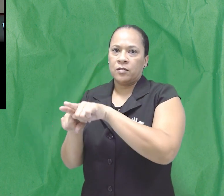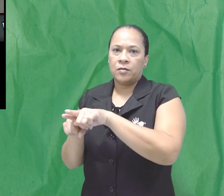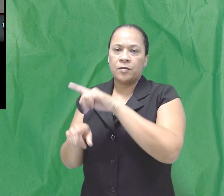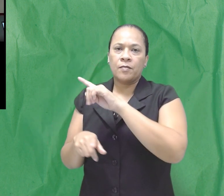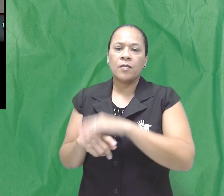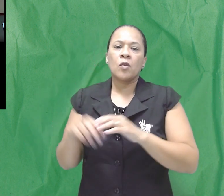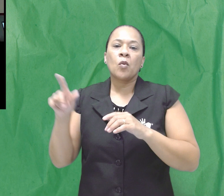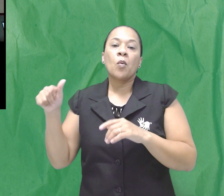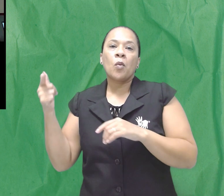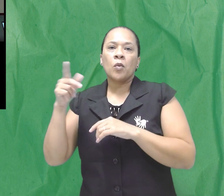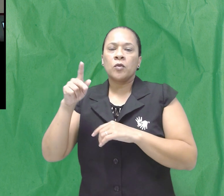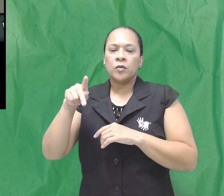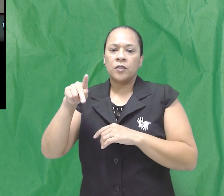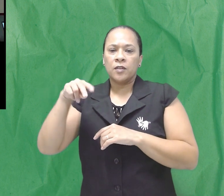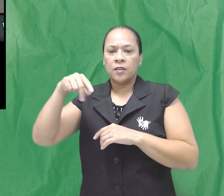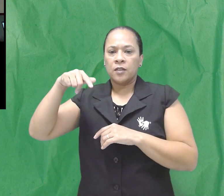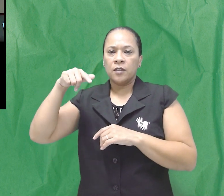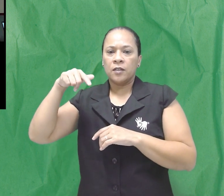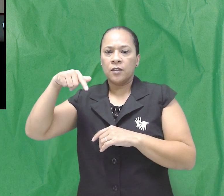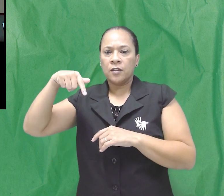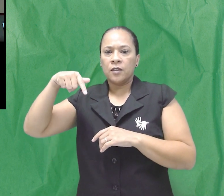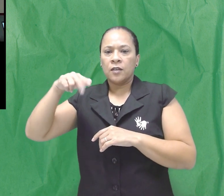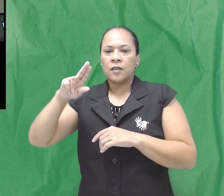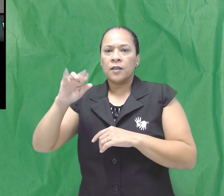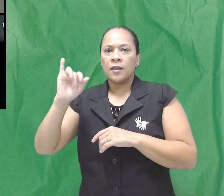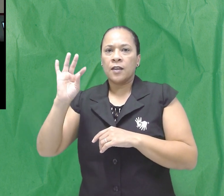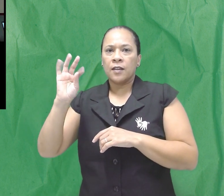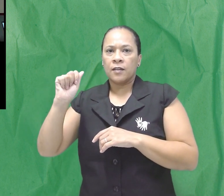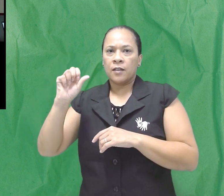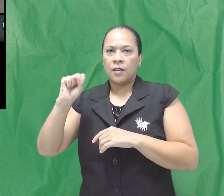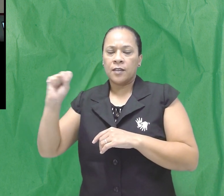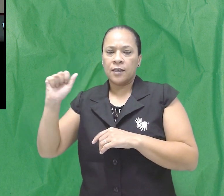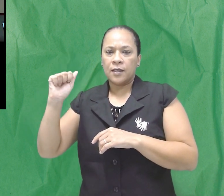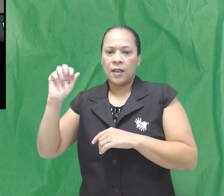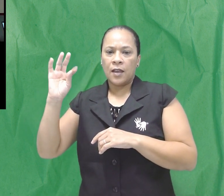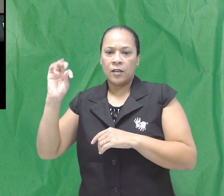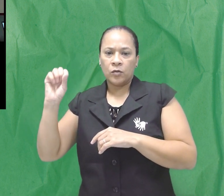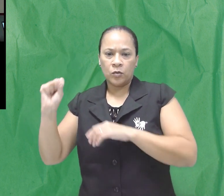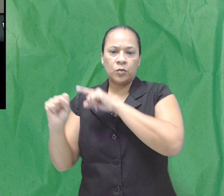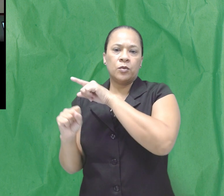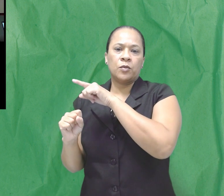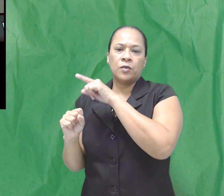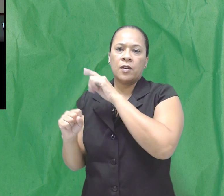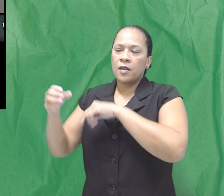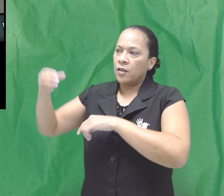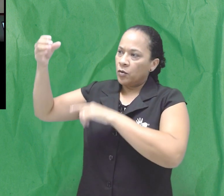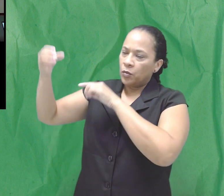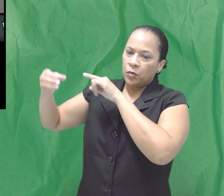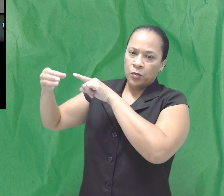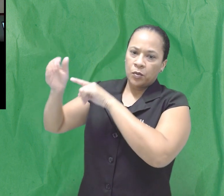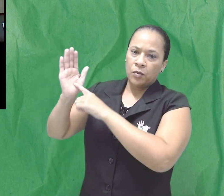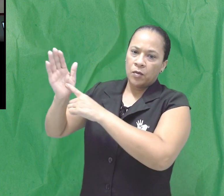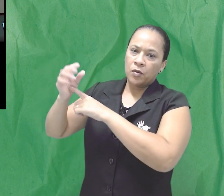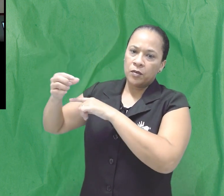Os quitaçatos, né, são esses frascos apresentados aqui embaixo, né, são frascos